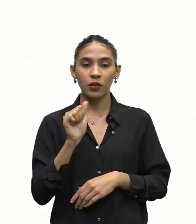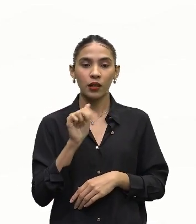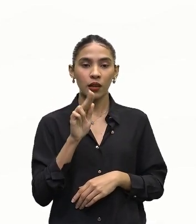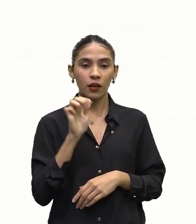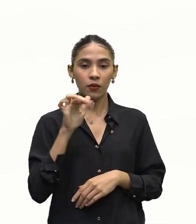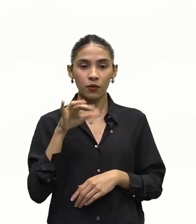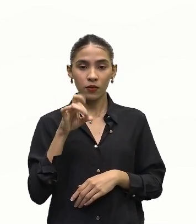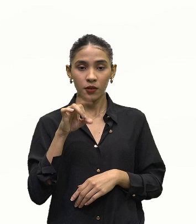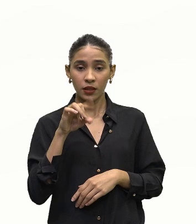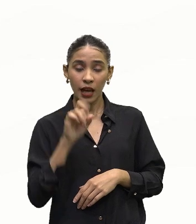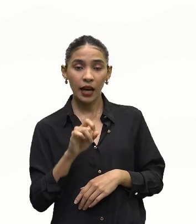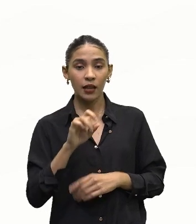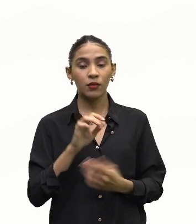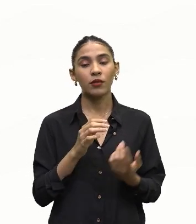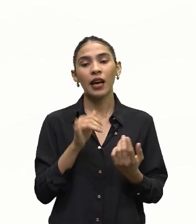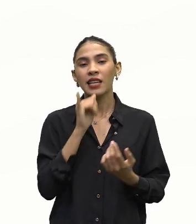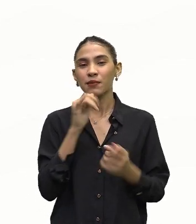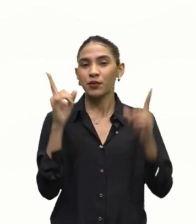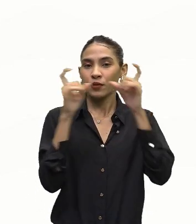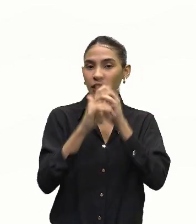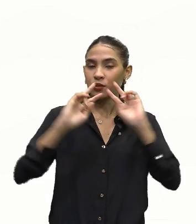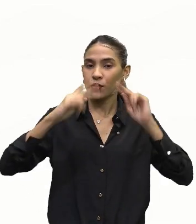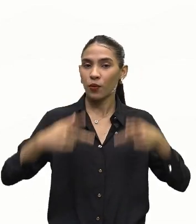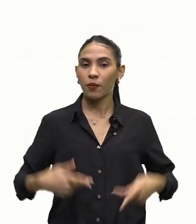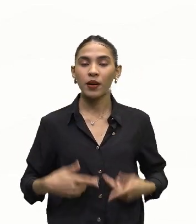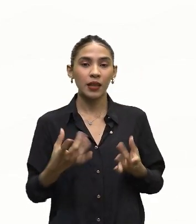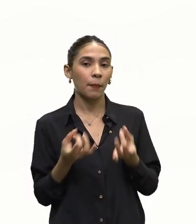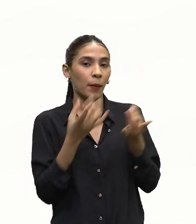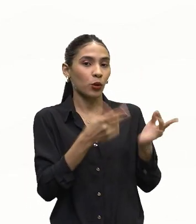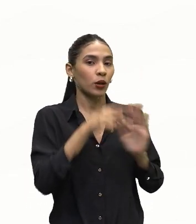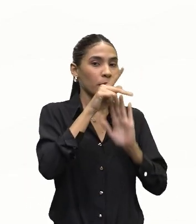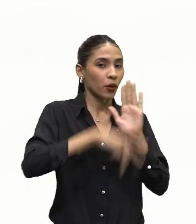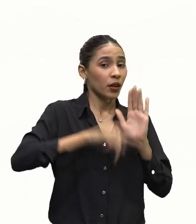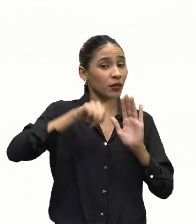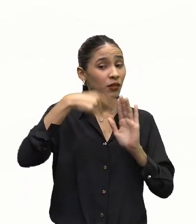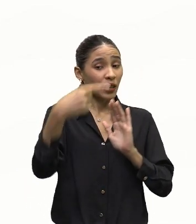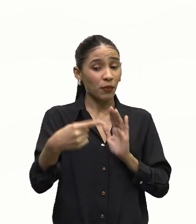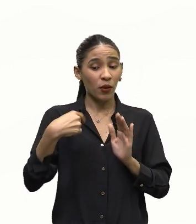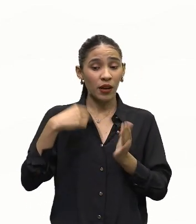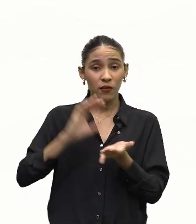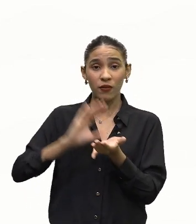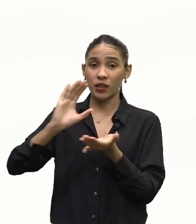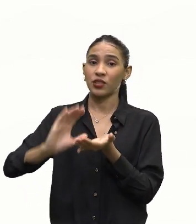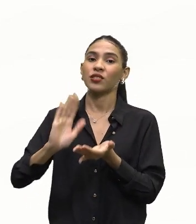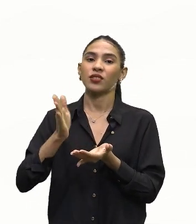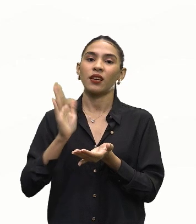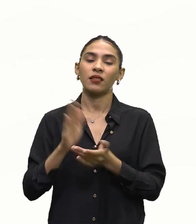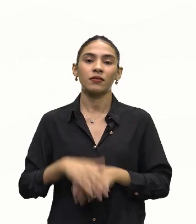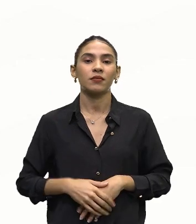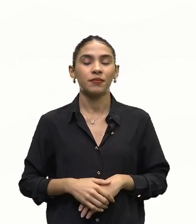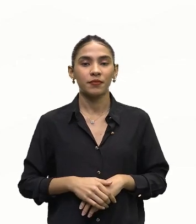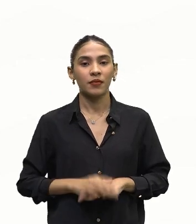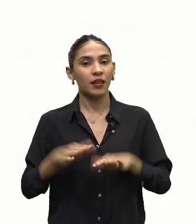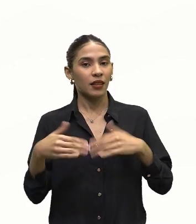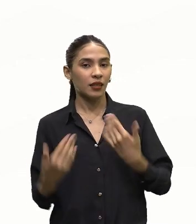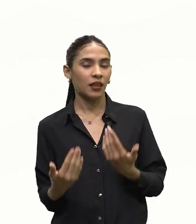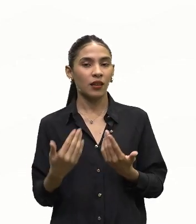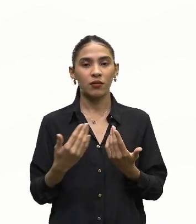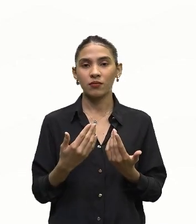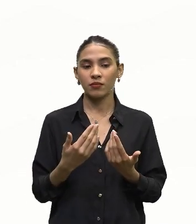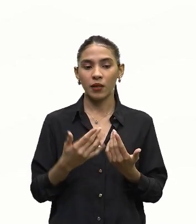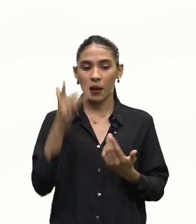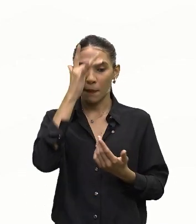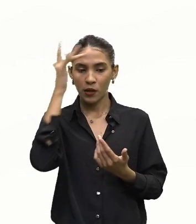se refere à dificuldade humana de abandonar projetos depois de investir neles. Dessa forma, mesmo que a